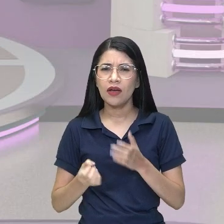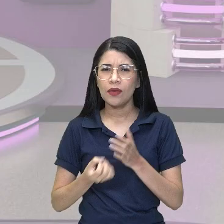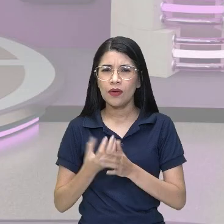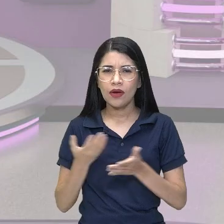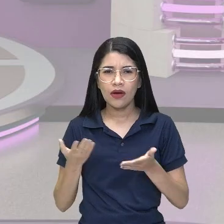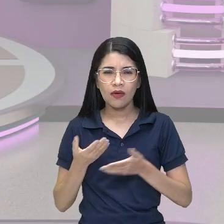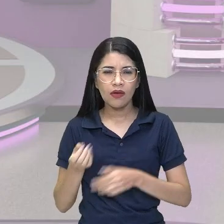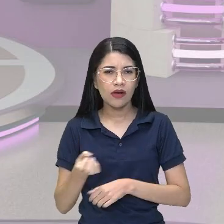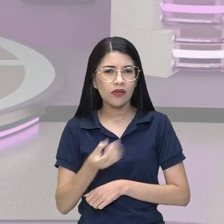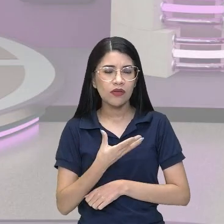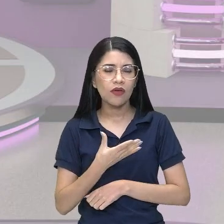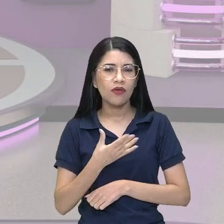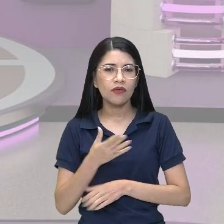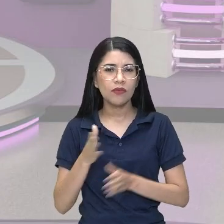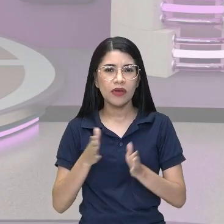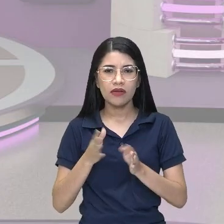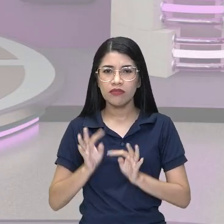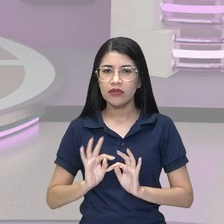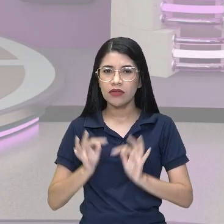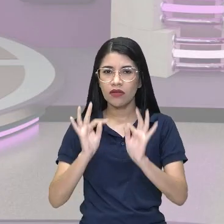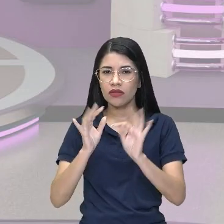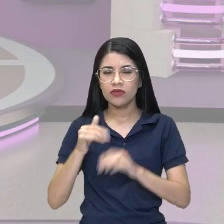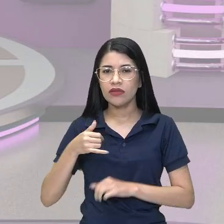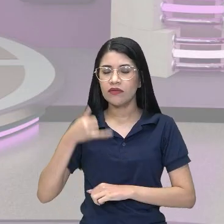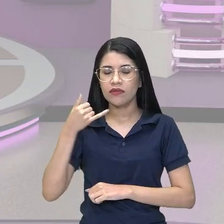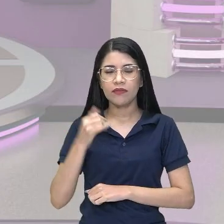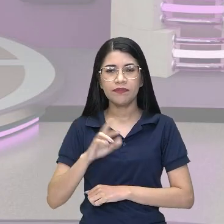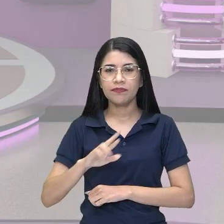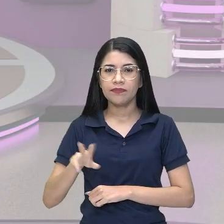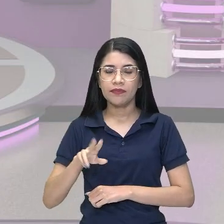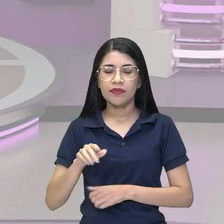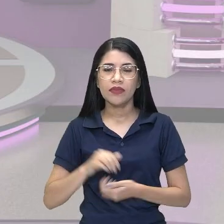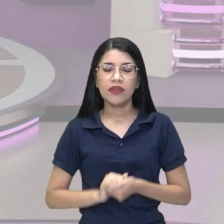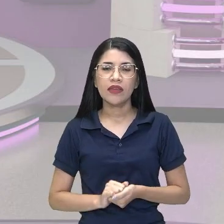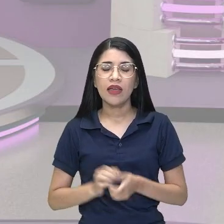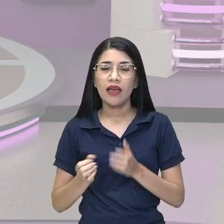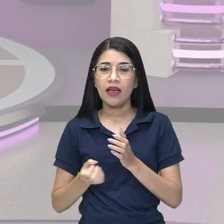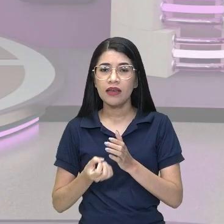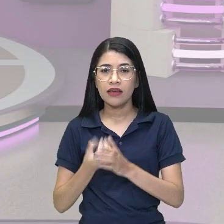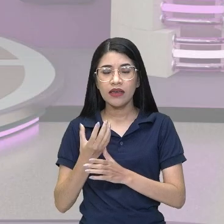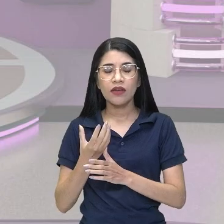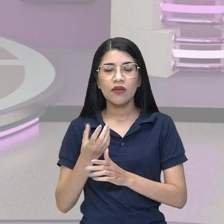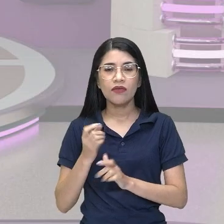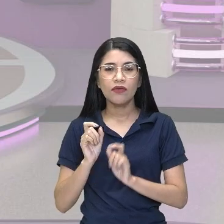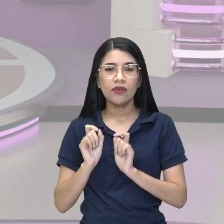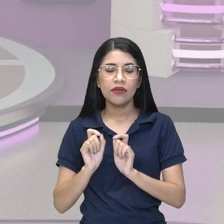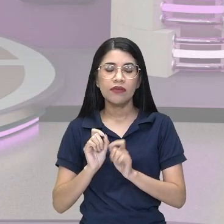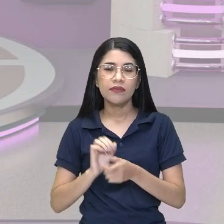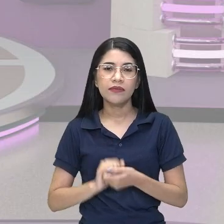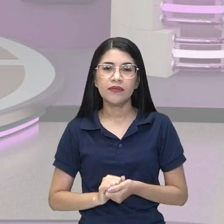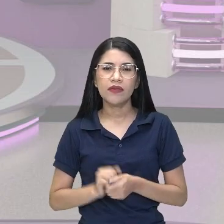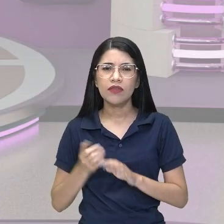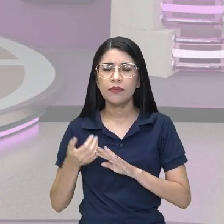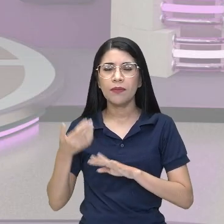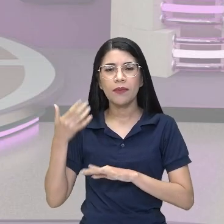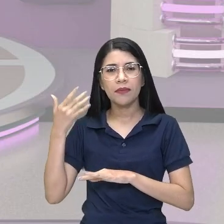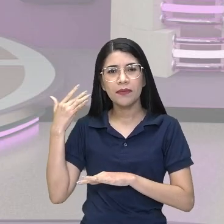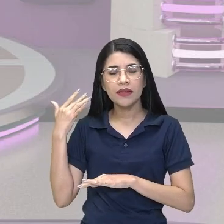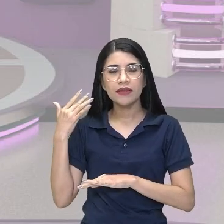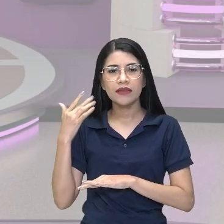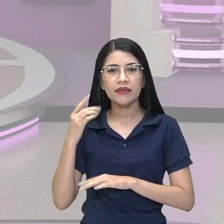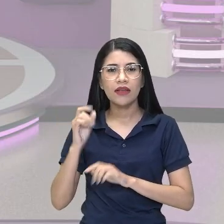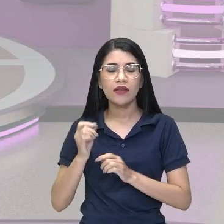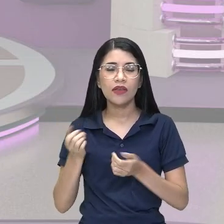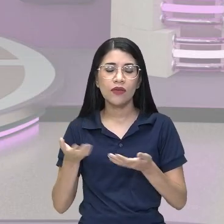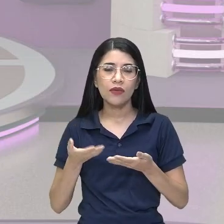atualmente, aí na era dos smartphones e outros apps? Não. Quem criou aí, quem desenvolveu algo há muito tempo atrás para nos ajudar